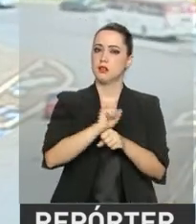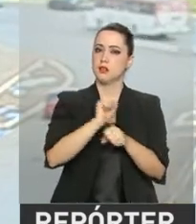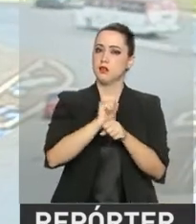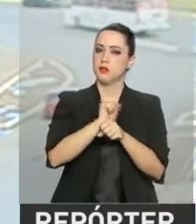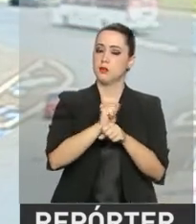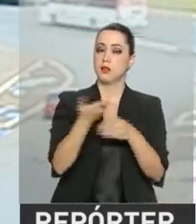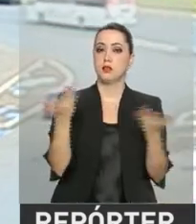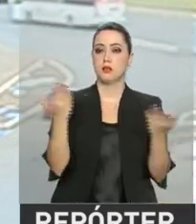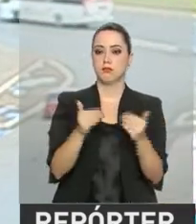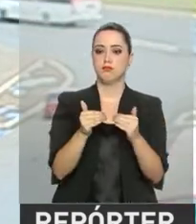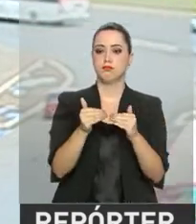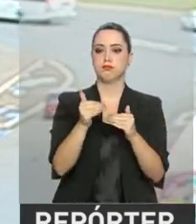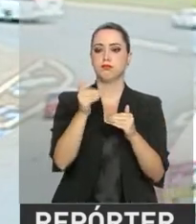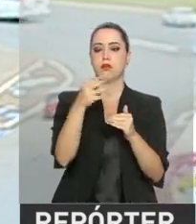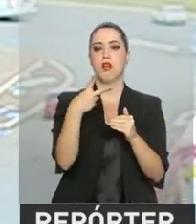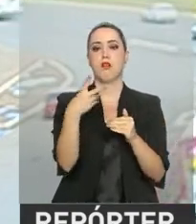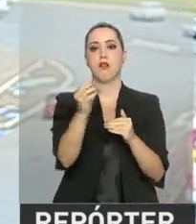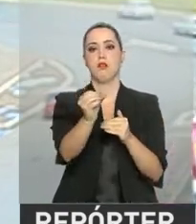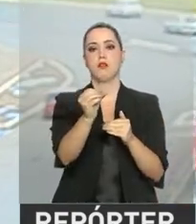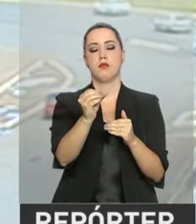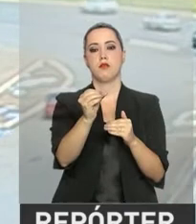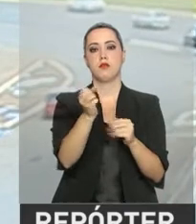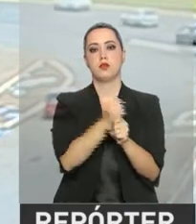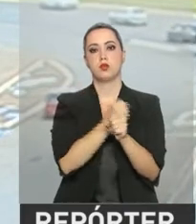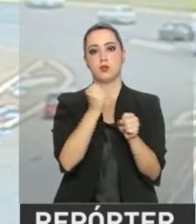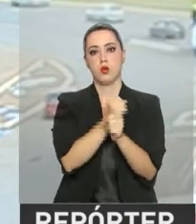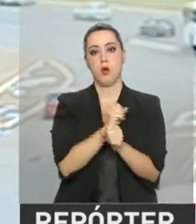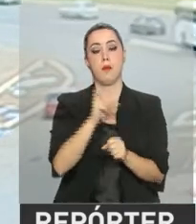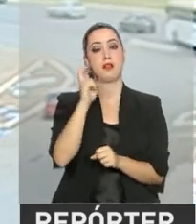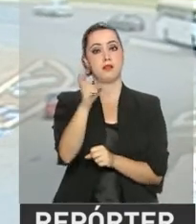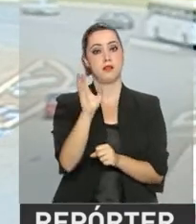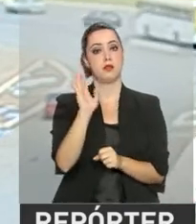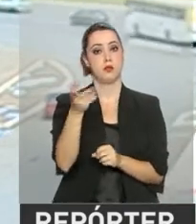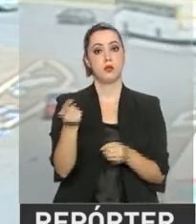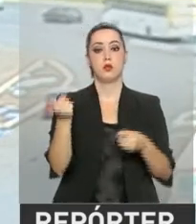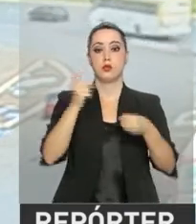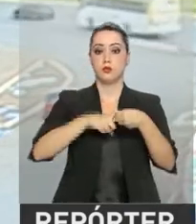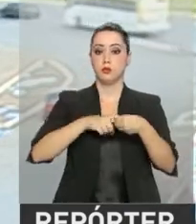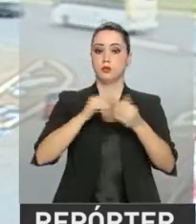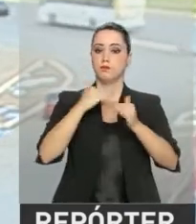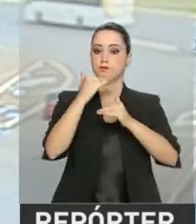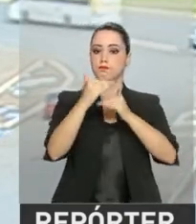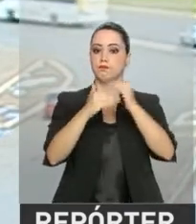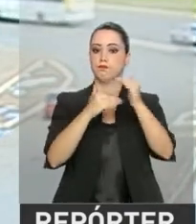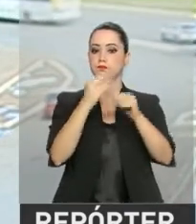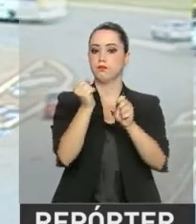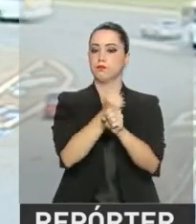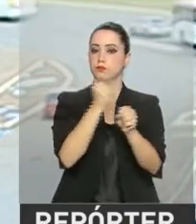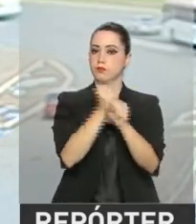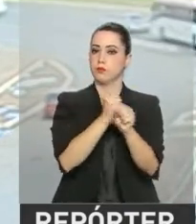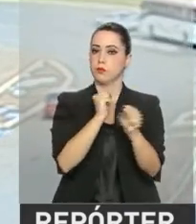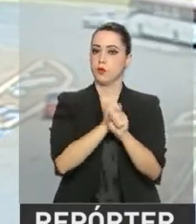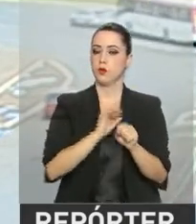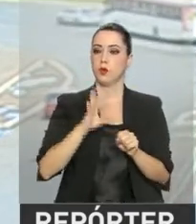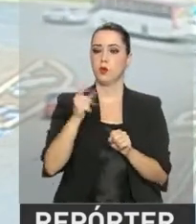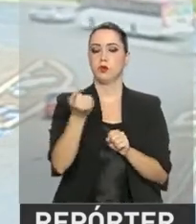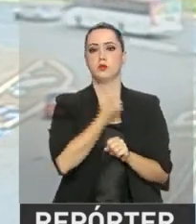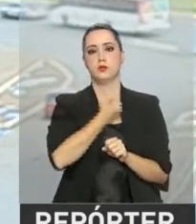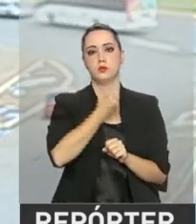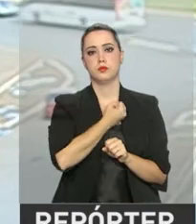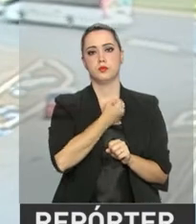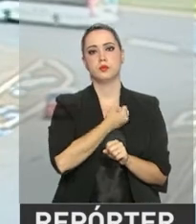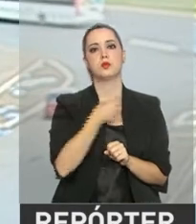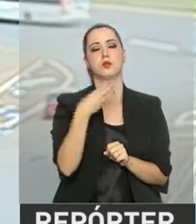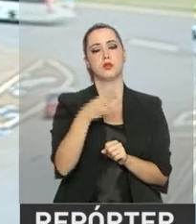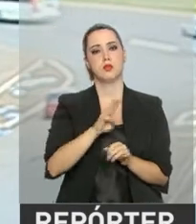crescer eram 20 obras paradas cinco já foram retomadas todos esses dados estão no relatório trimestral da empresa